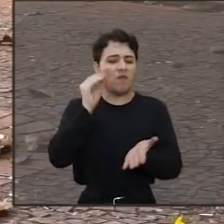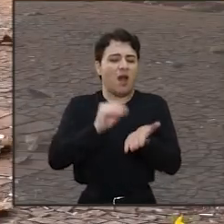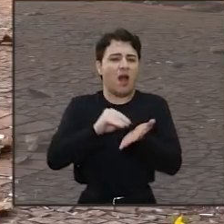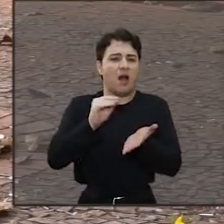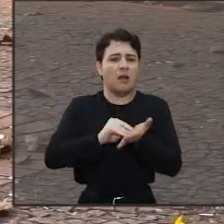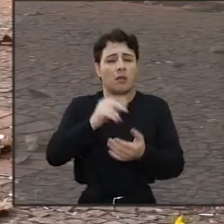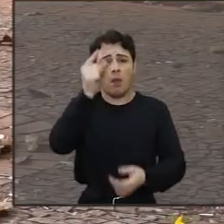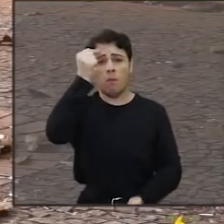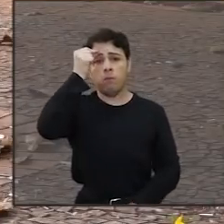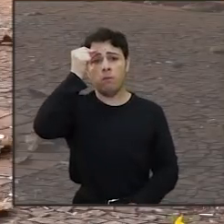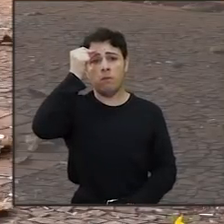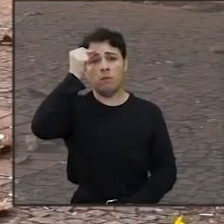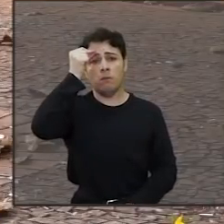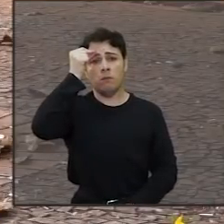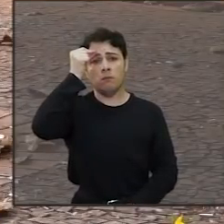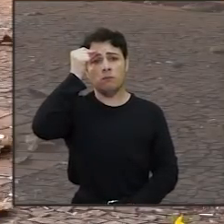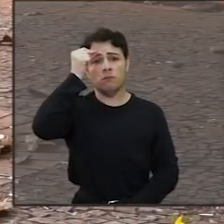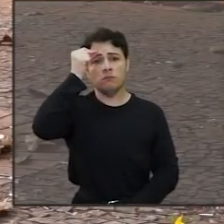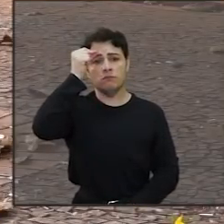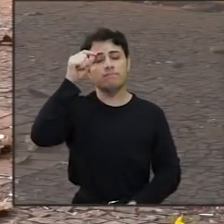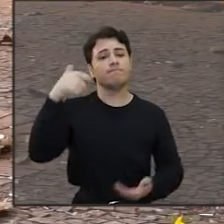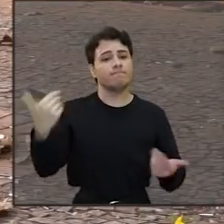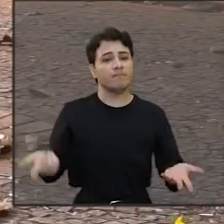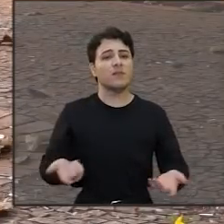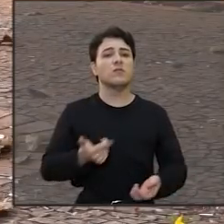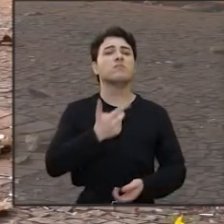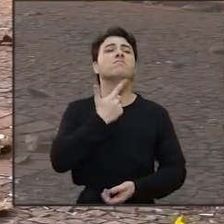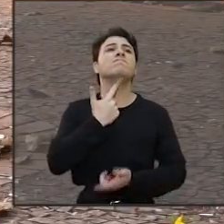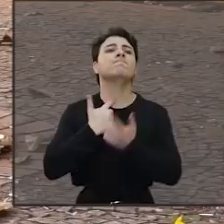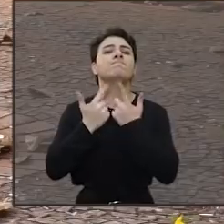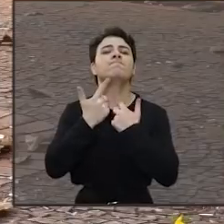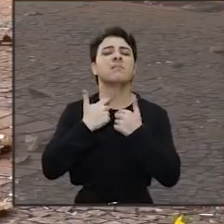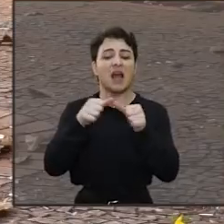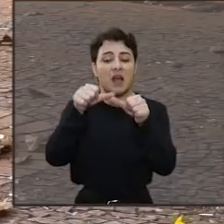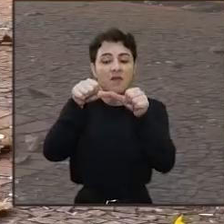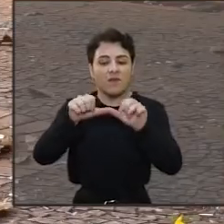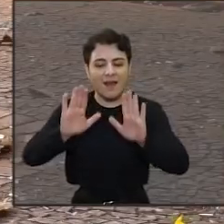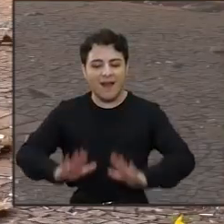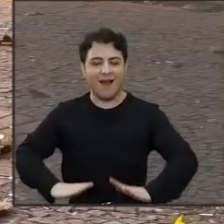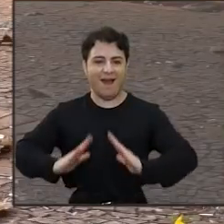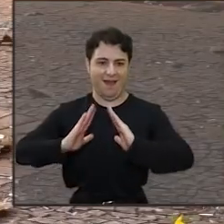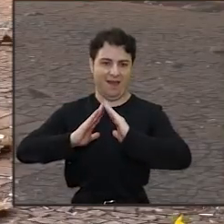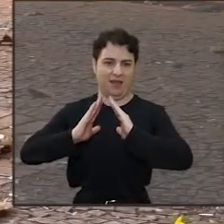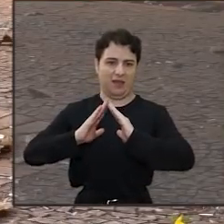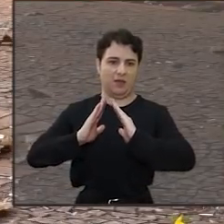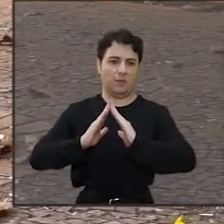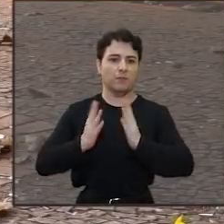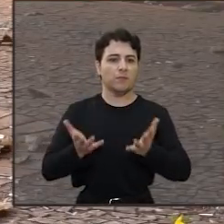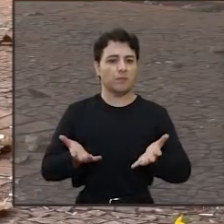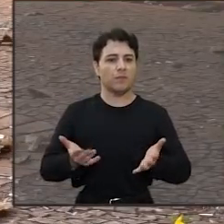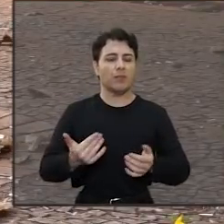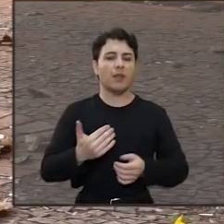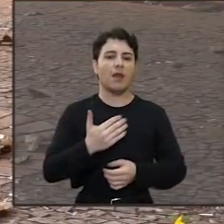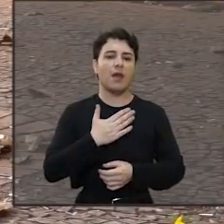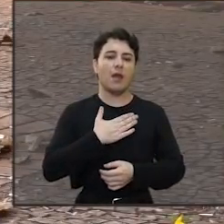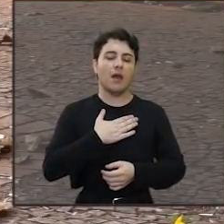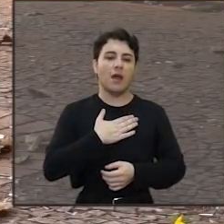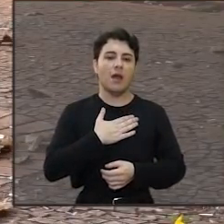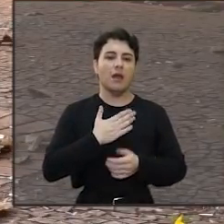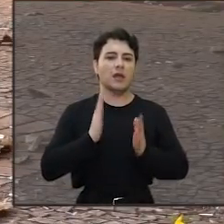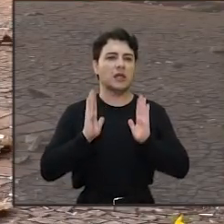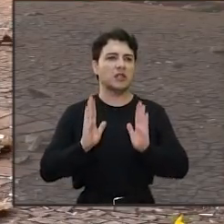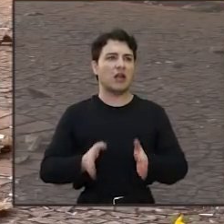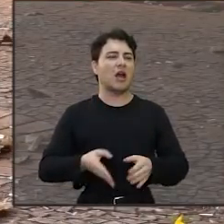de cultura em alguns momentos, né? Então, falta essa vontade de ficar aqui, sabe? Eu fui desenvolvendo isso com o tempo,